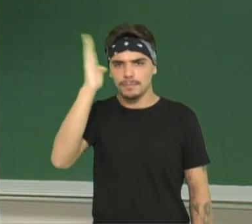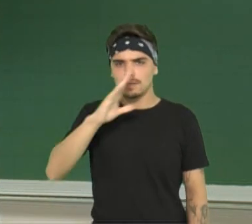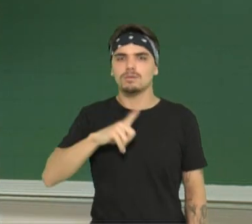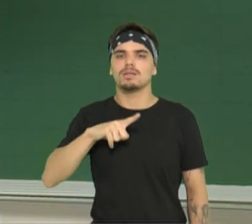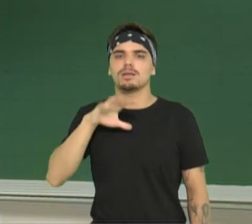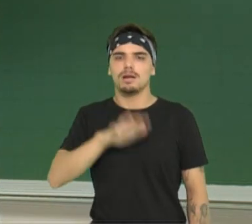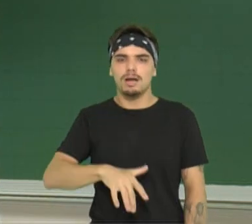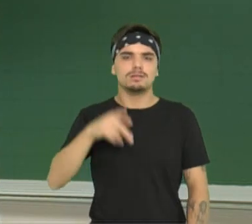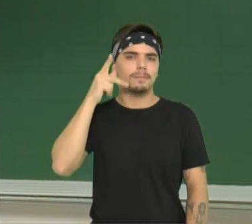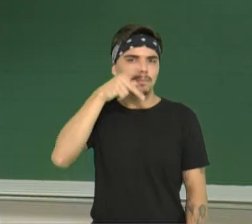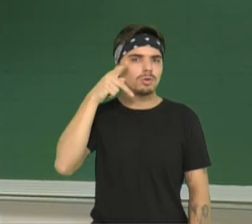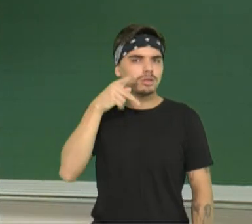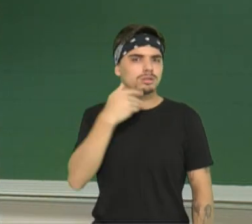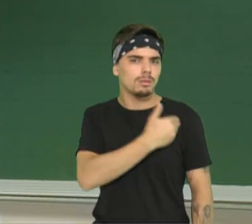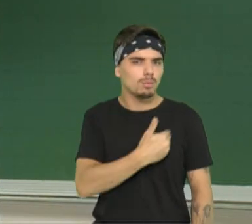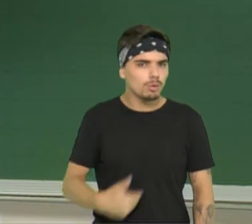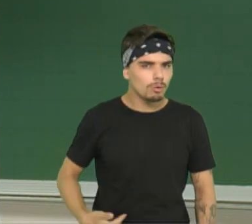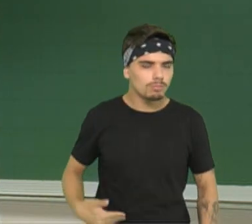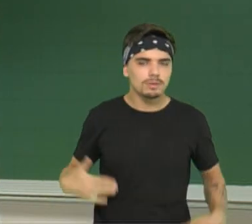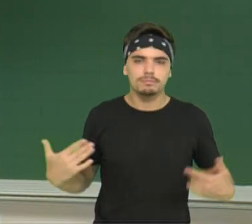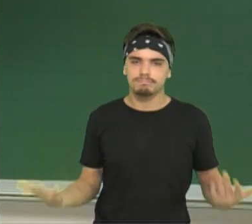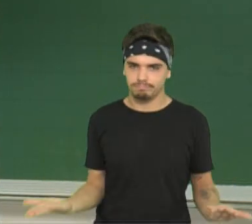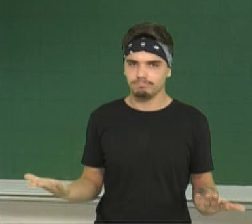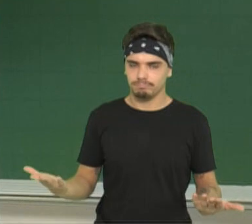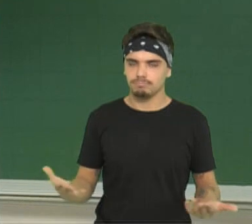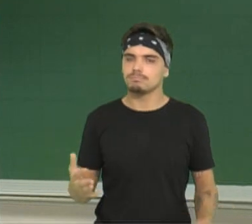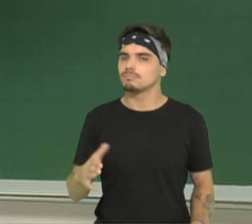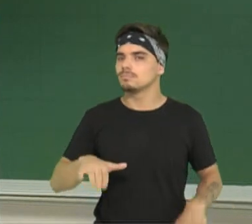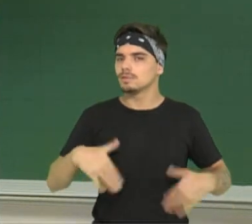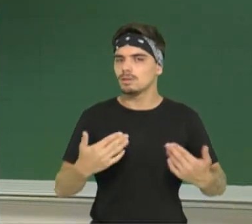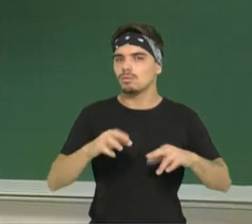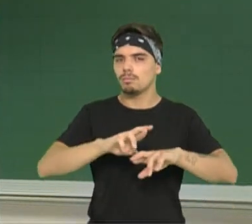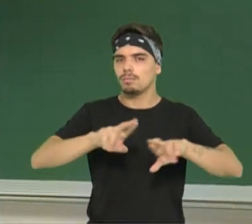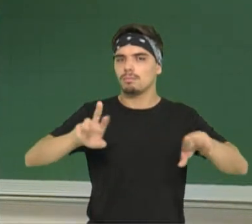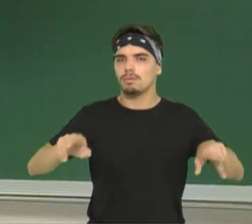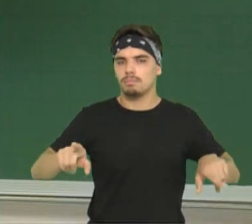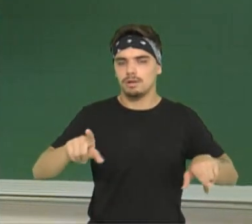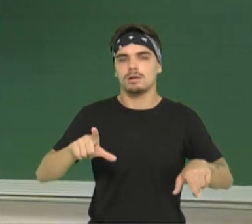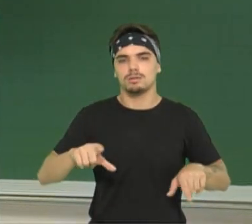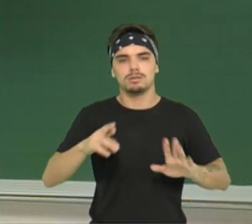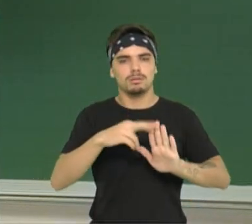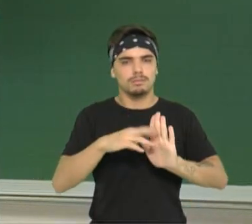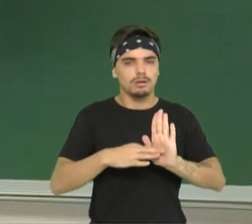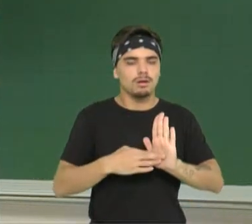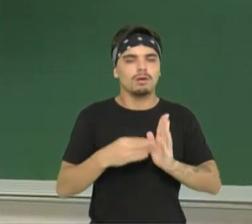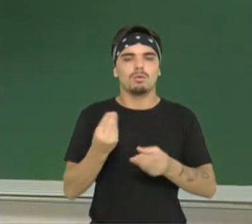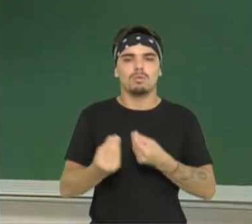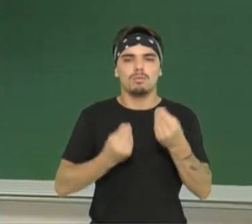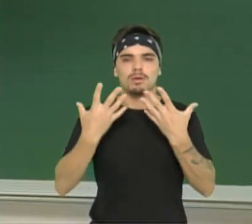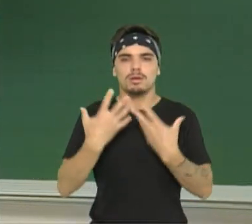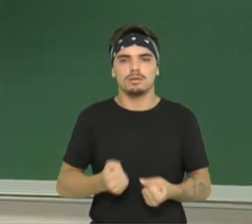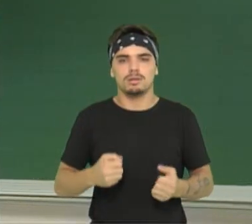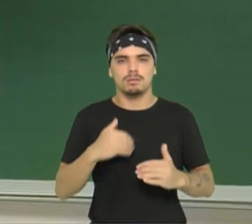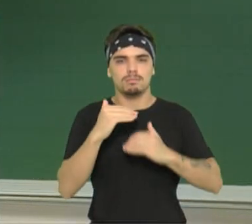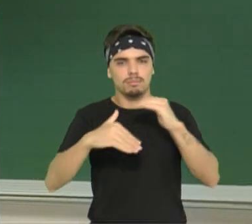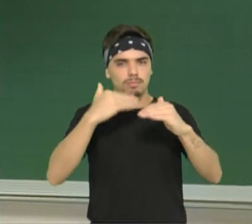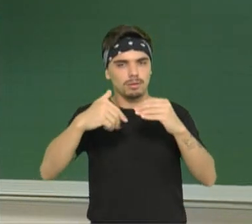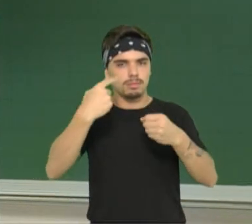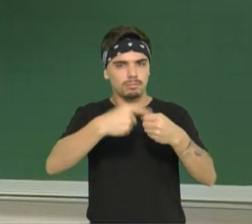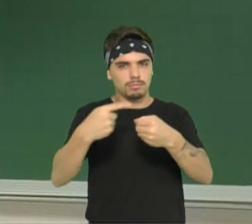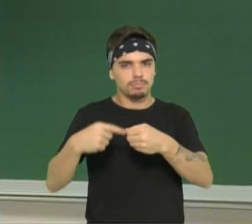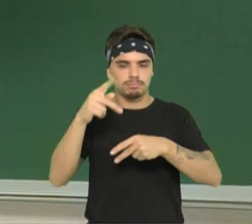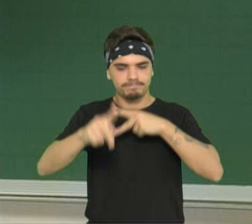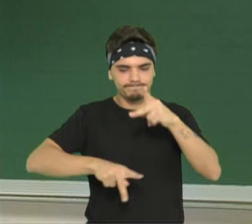essa política pública? Bom, existem diferentes formas de considerar a evolução da população